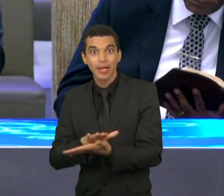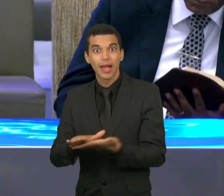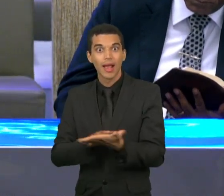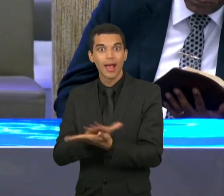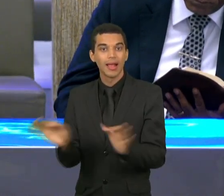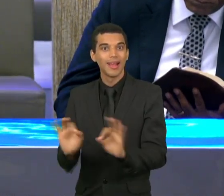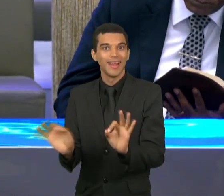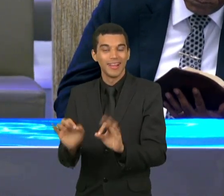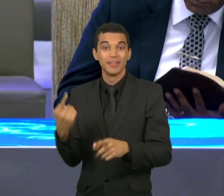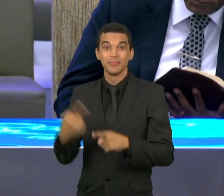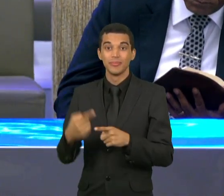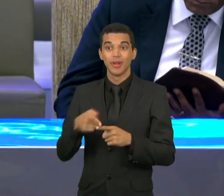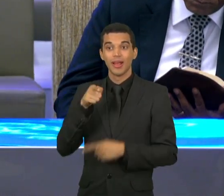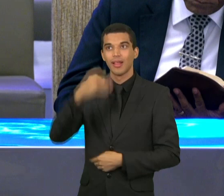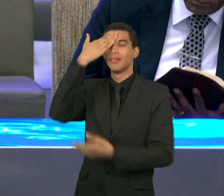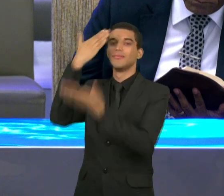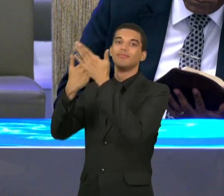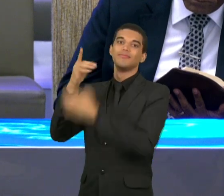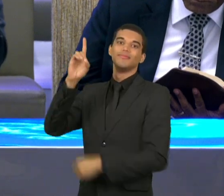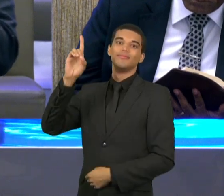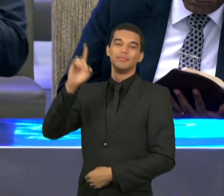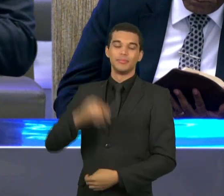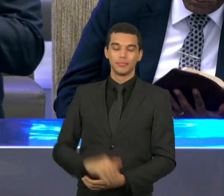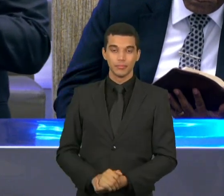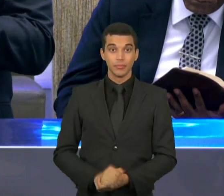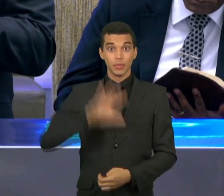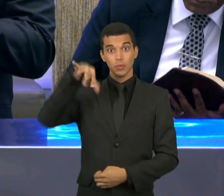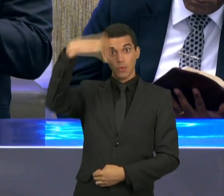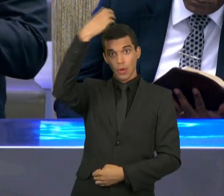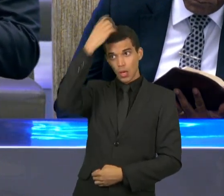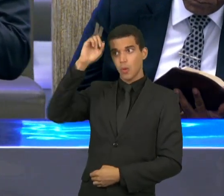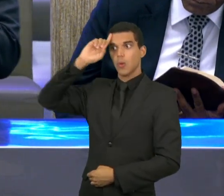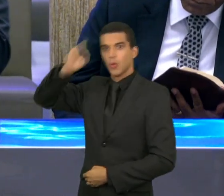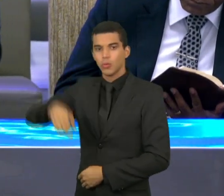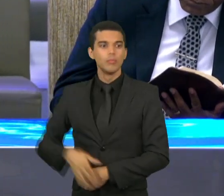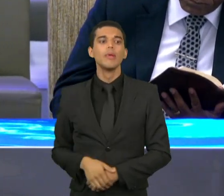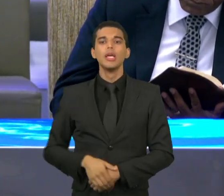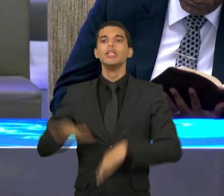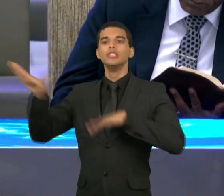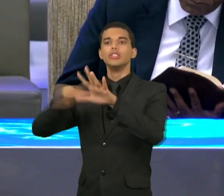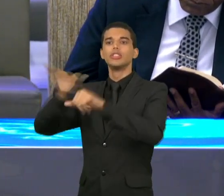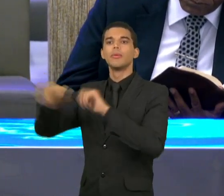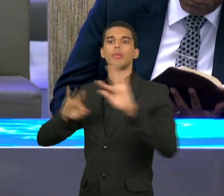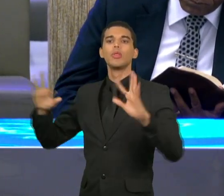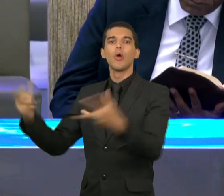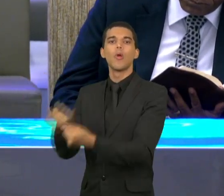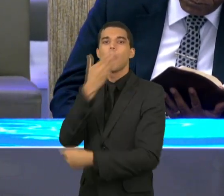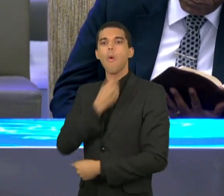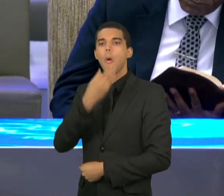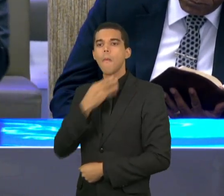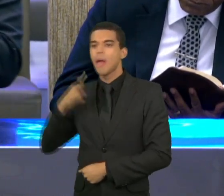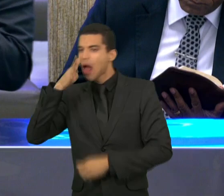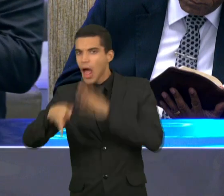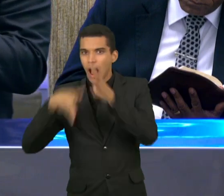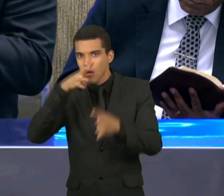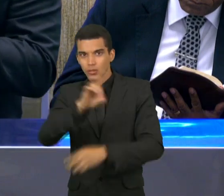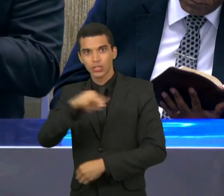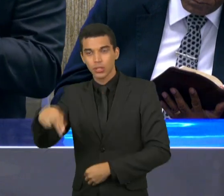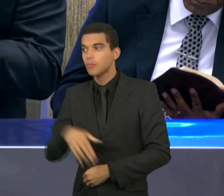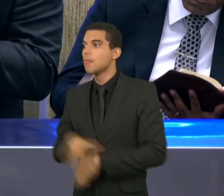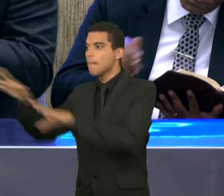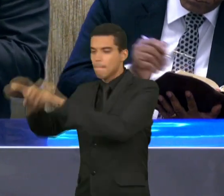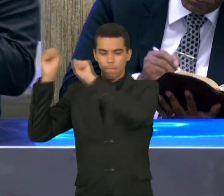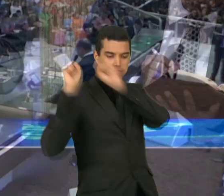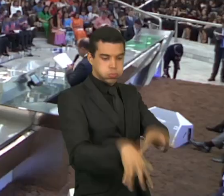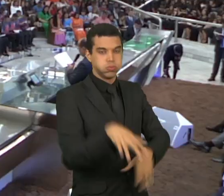no seu Deus. E ordenou o rei, e foram trazidos aqueles homens que tinham acusado Daniel, e foram lançados